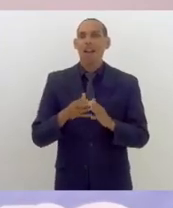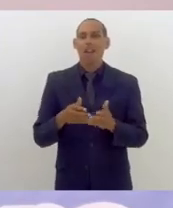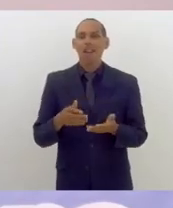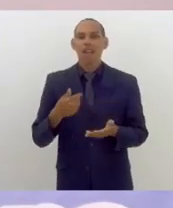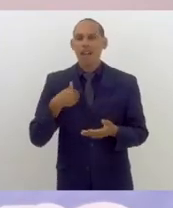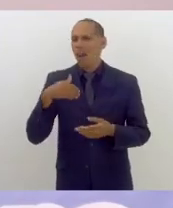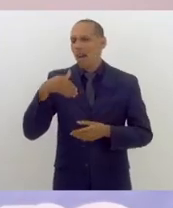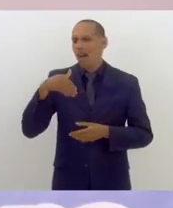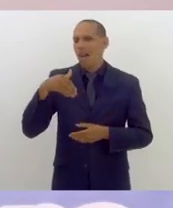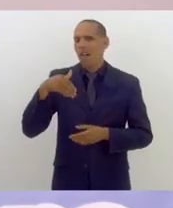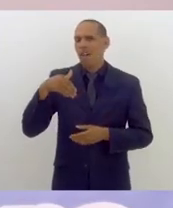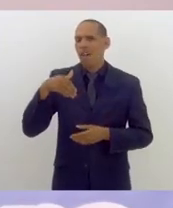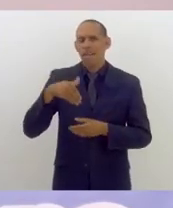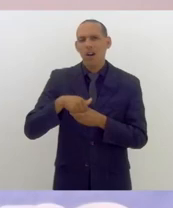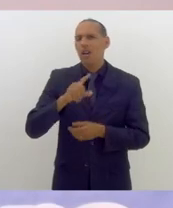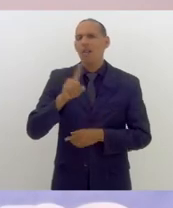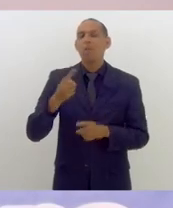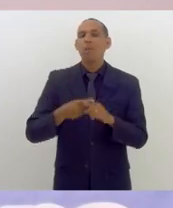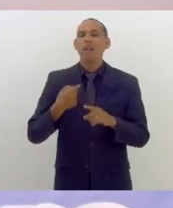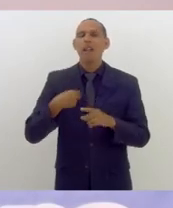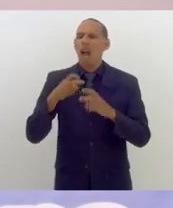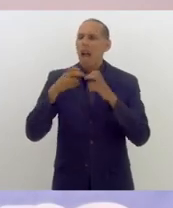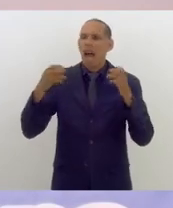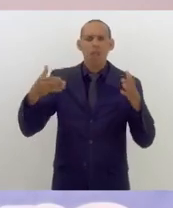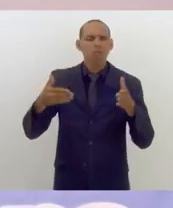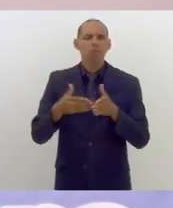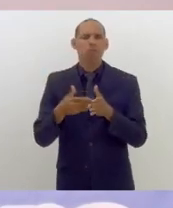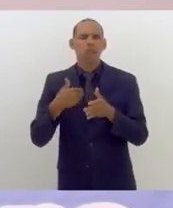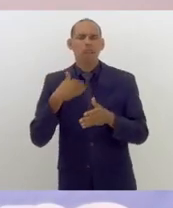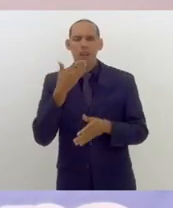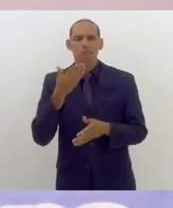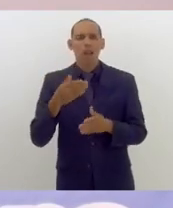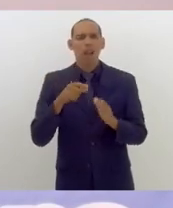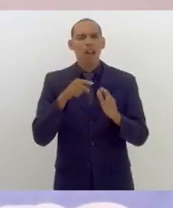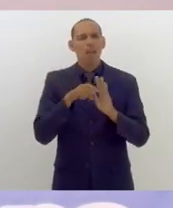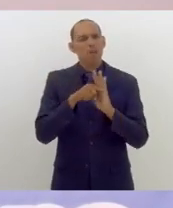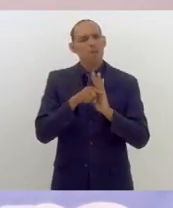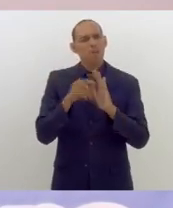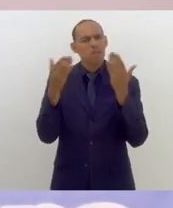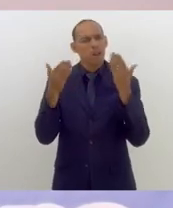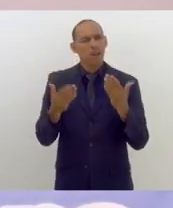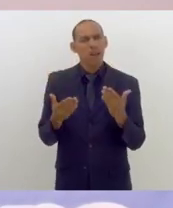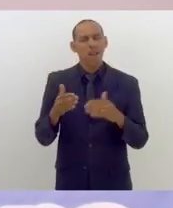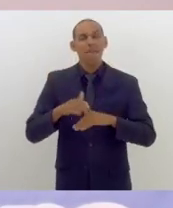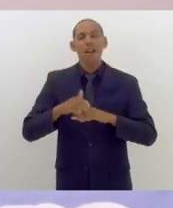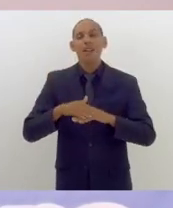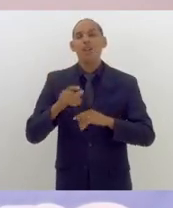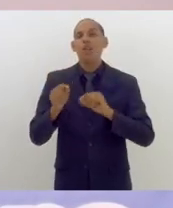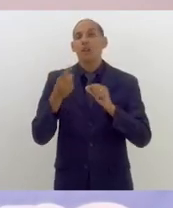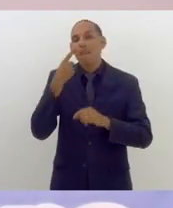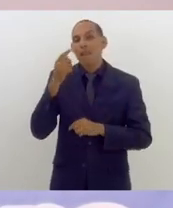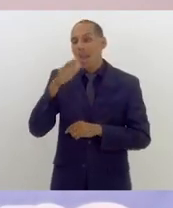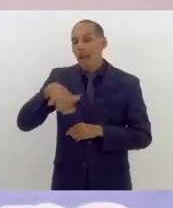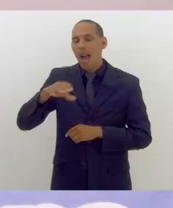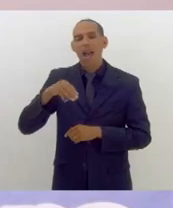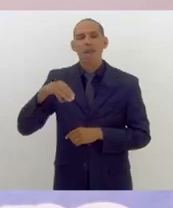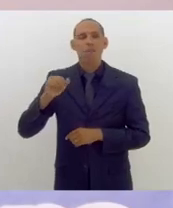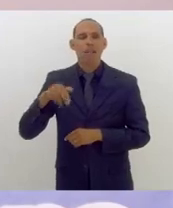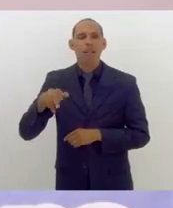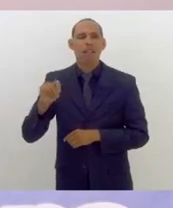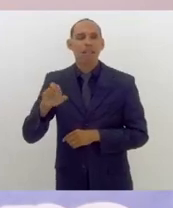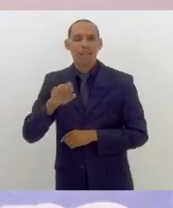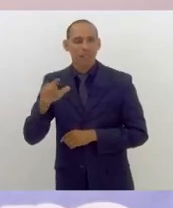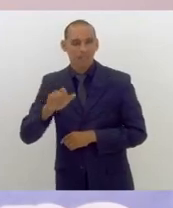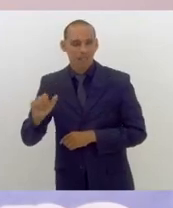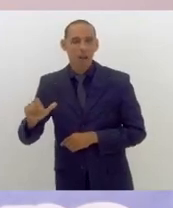votado porque eu gritei eu errei aqui e eu pedi que fosse feito um levantamento na área para ver que não tem mais manguezal nenhum aí vem o